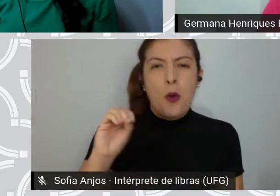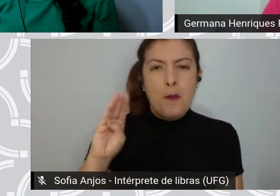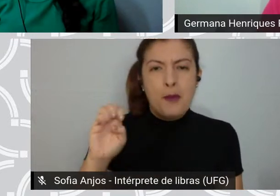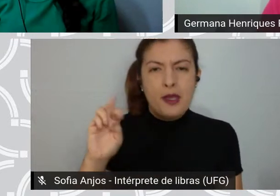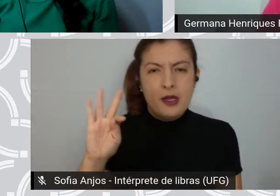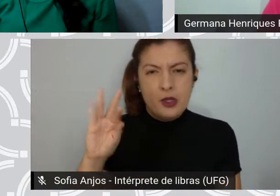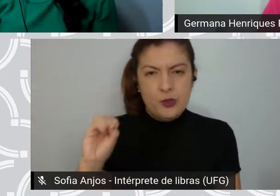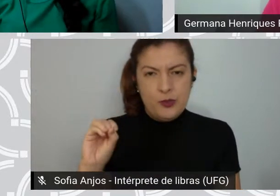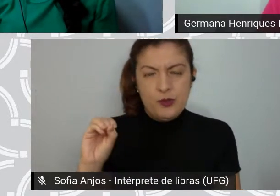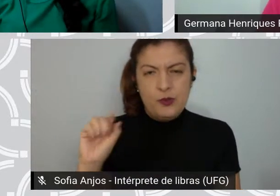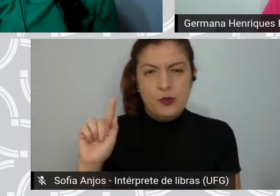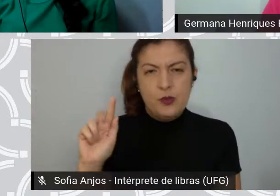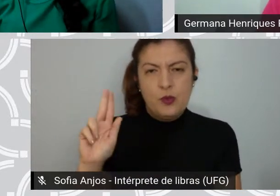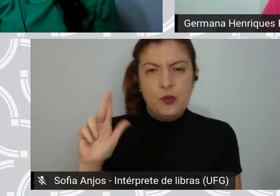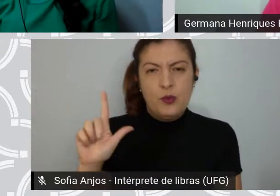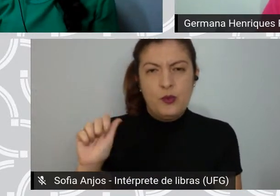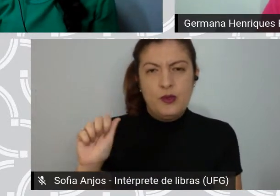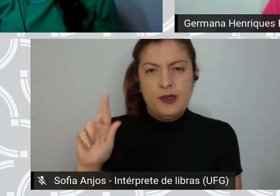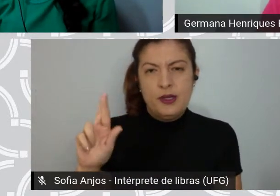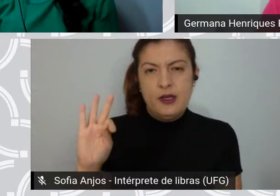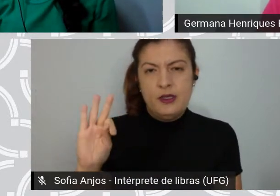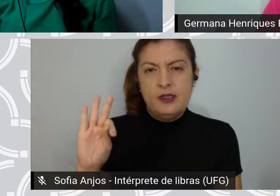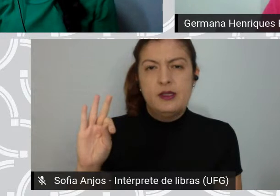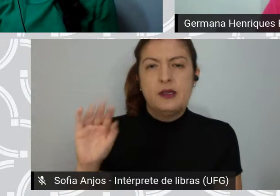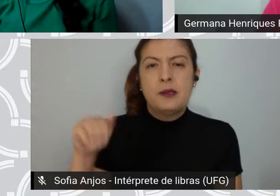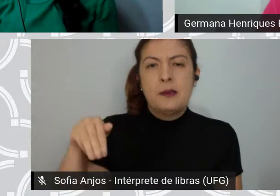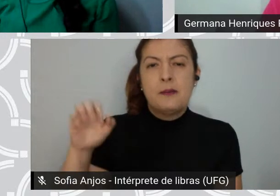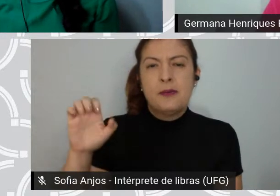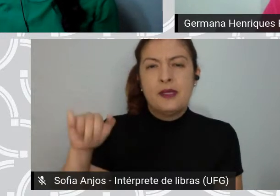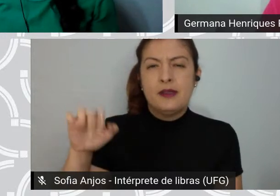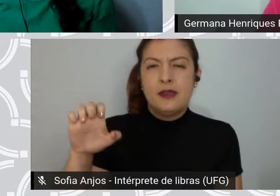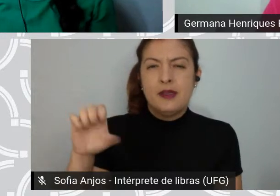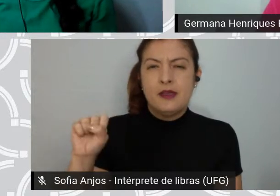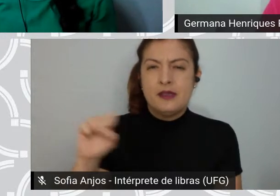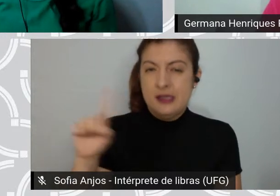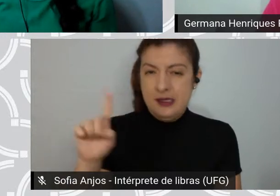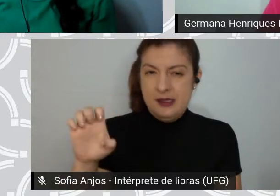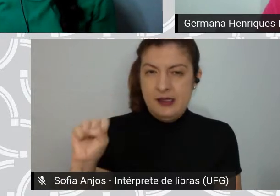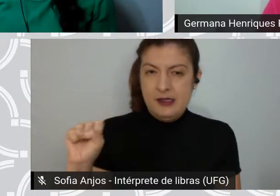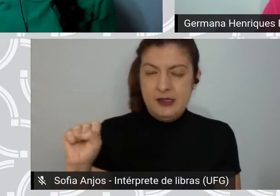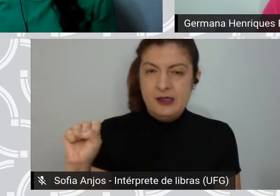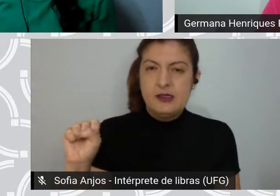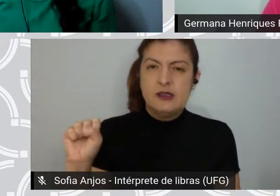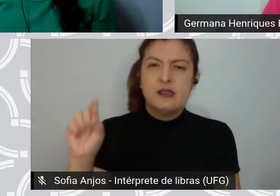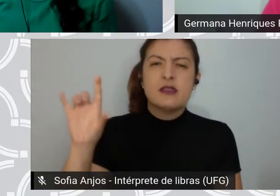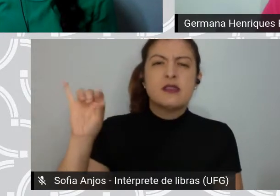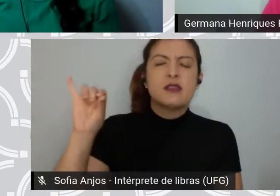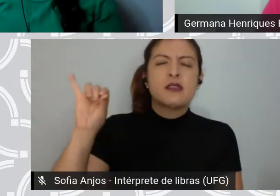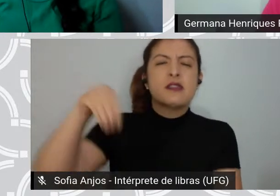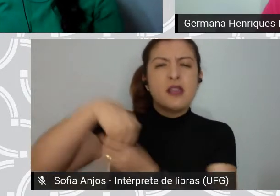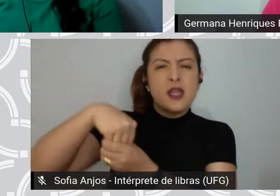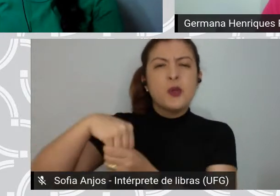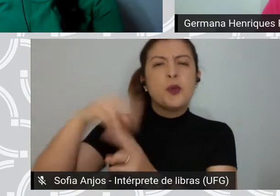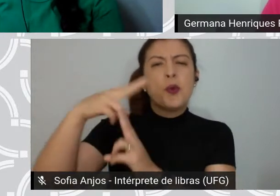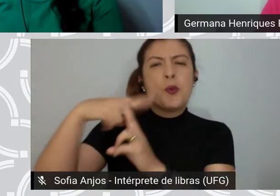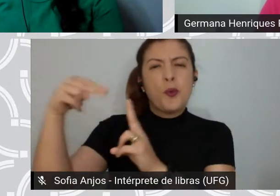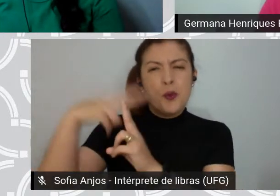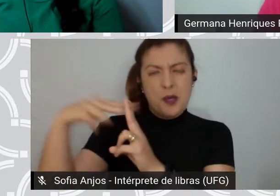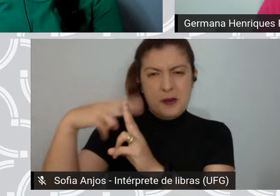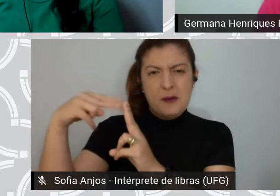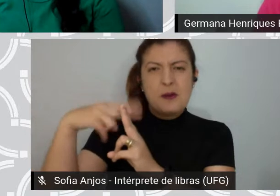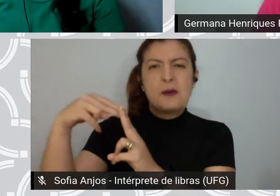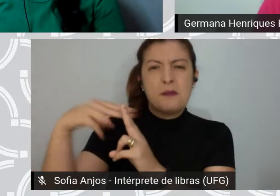em Sistema Mundo, do Instituto de Relações Internacionais da UNB. Um tema